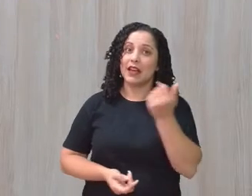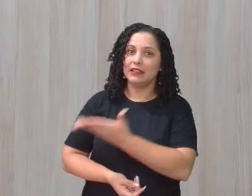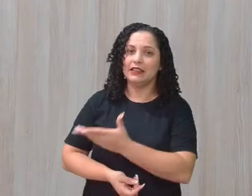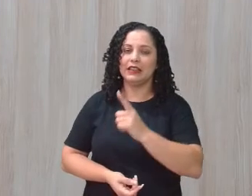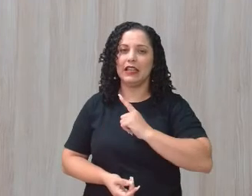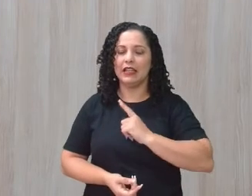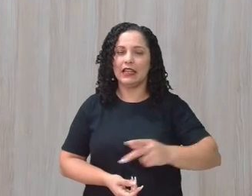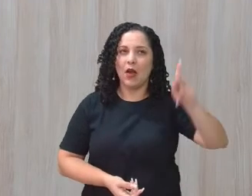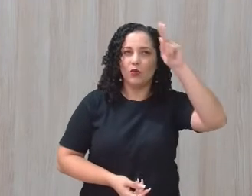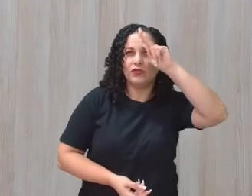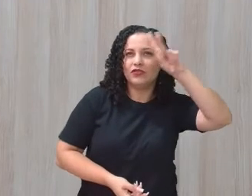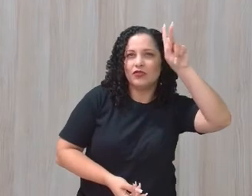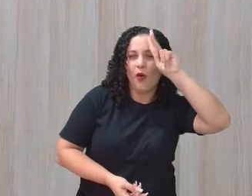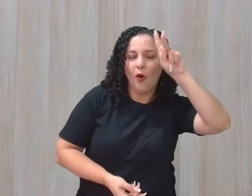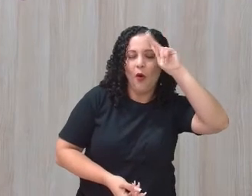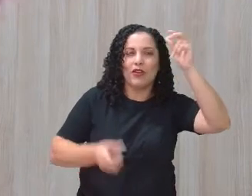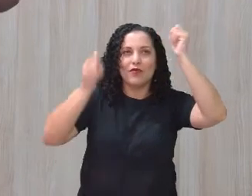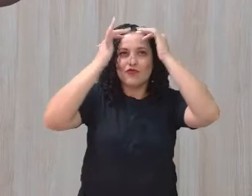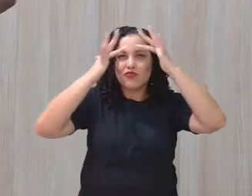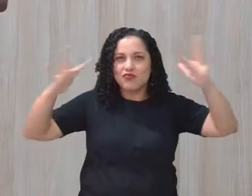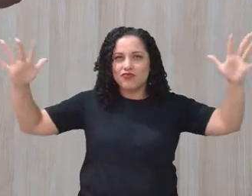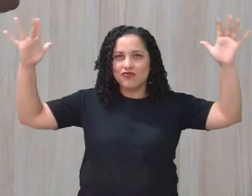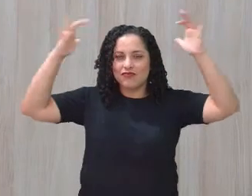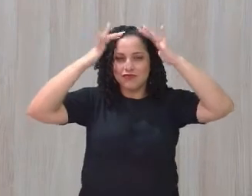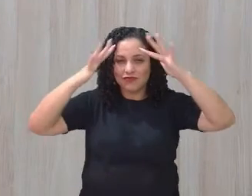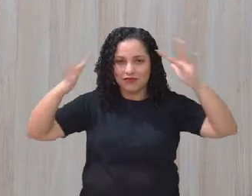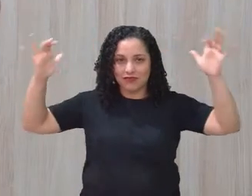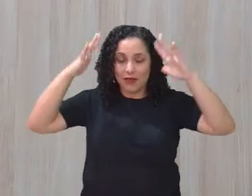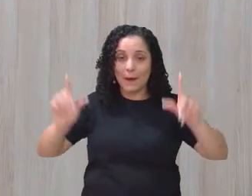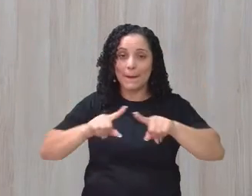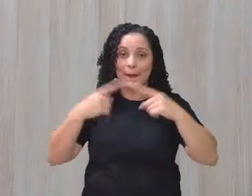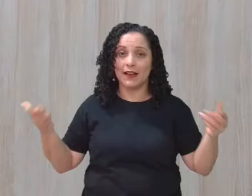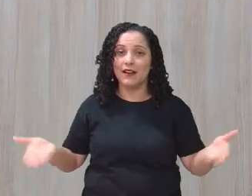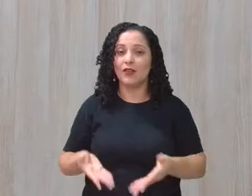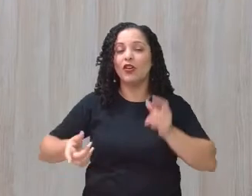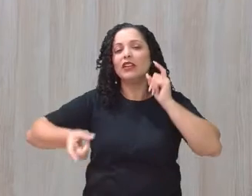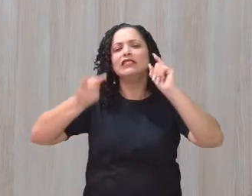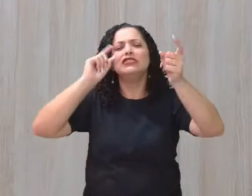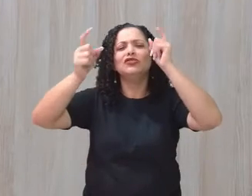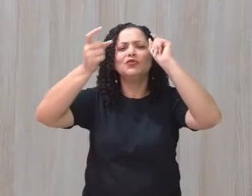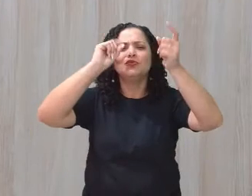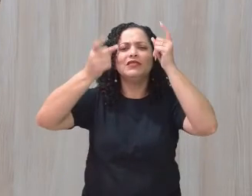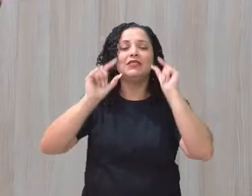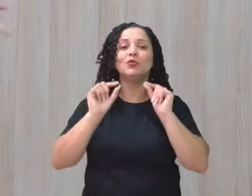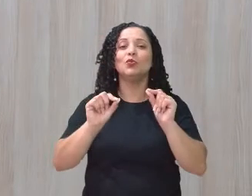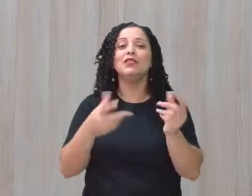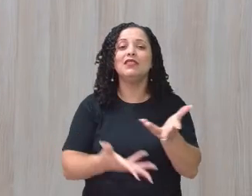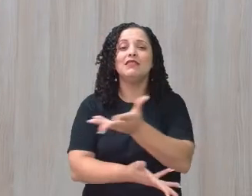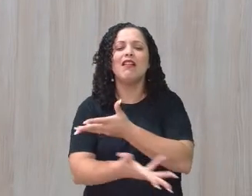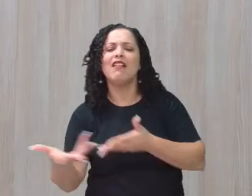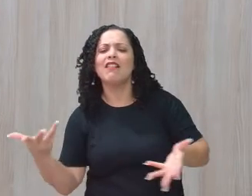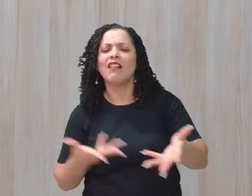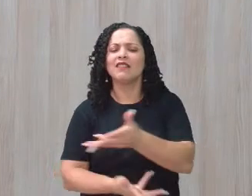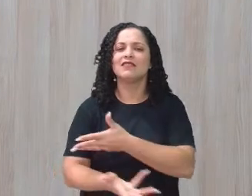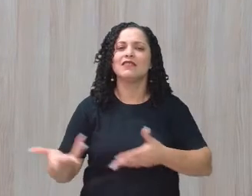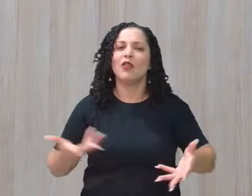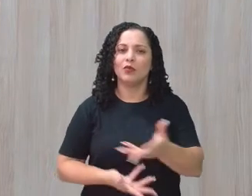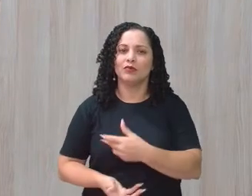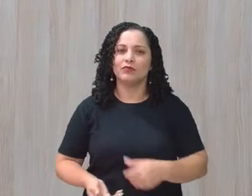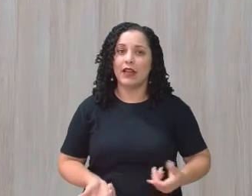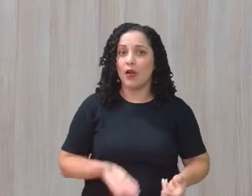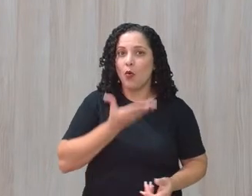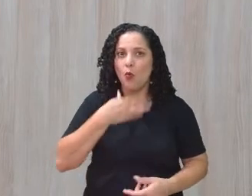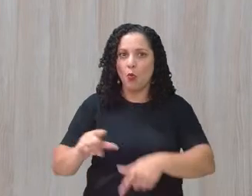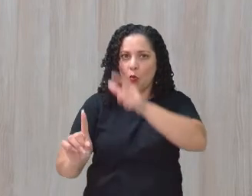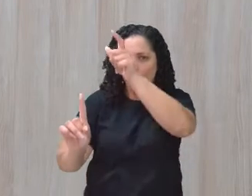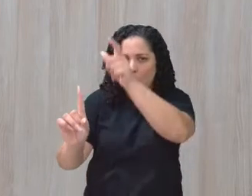para contar essa história, tá certo? Mas a gente vai discutir o que significa a relação entre essas duas personagens